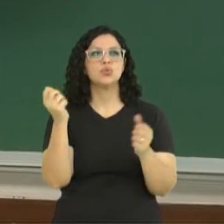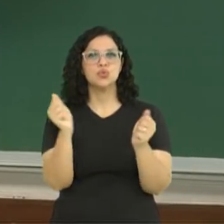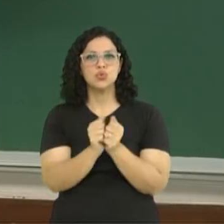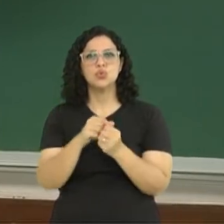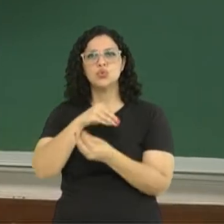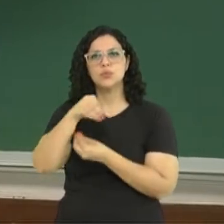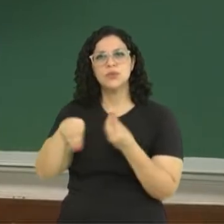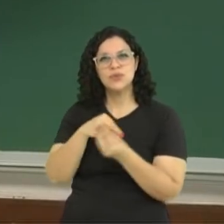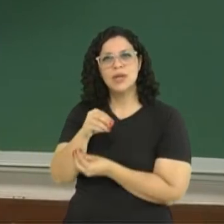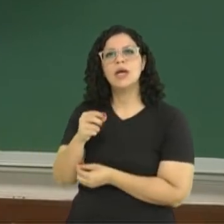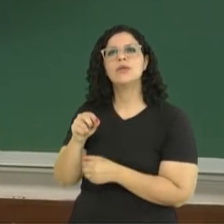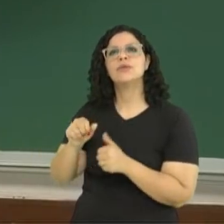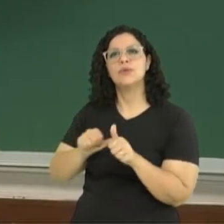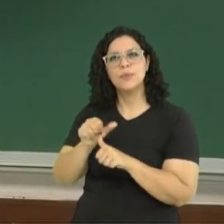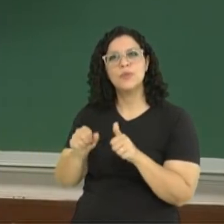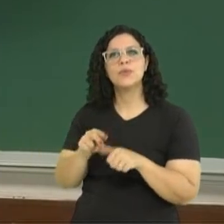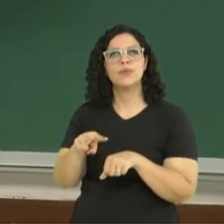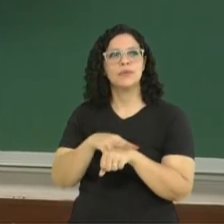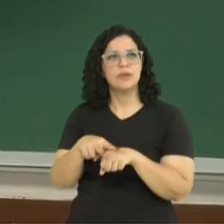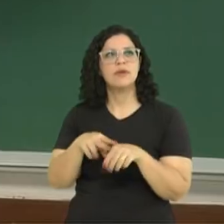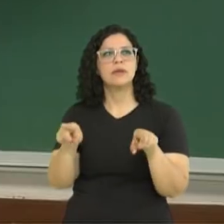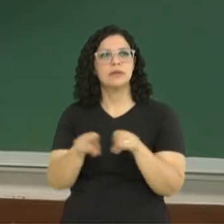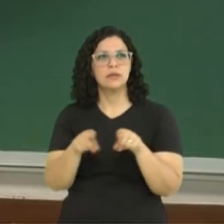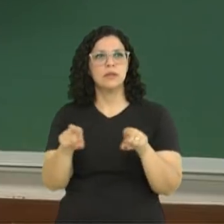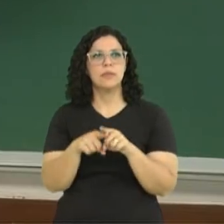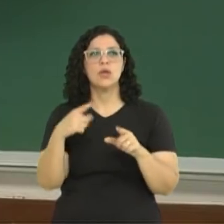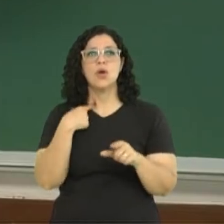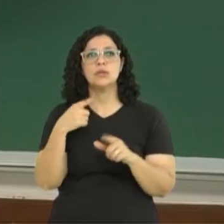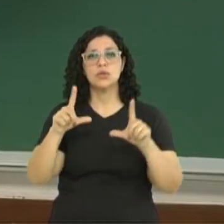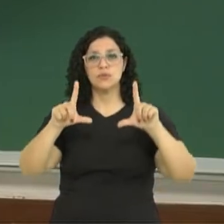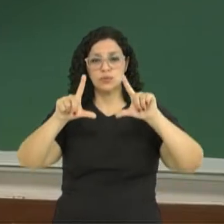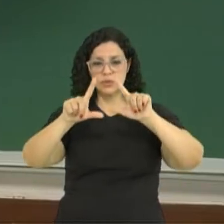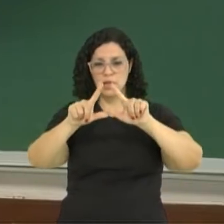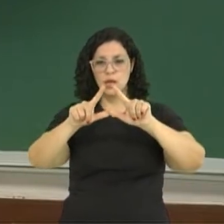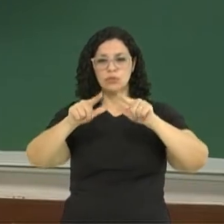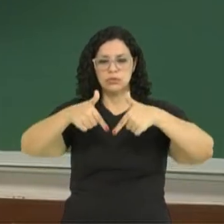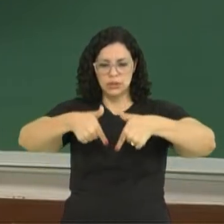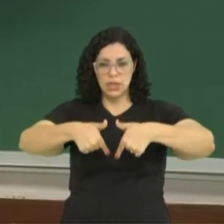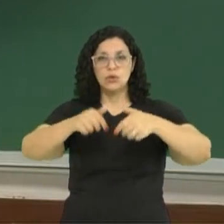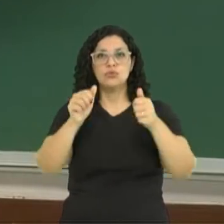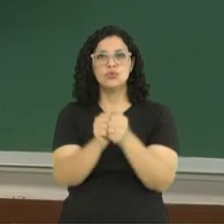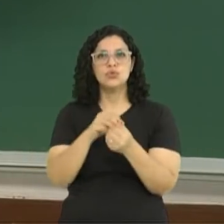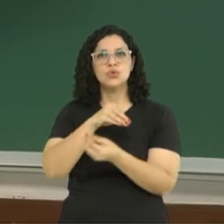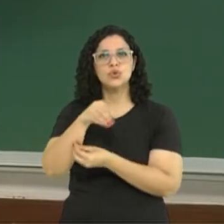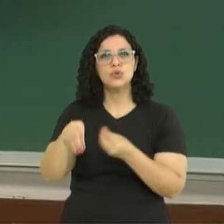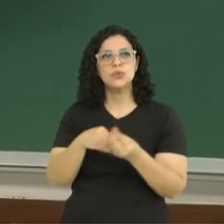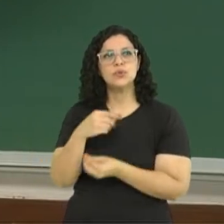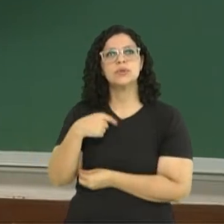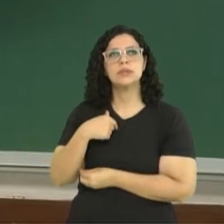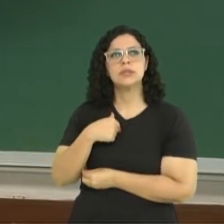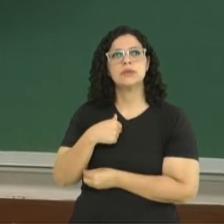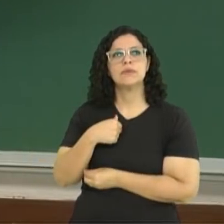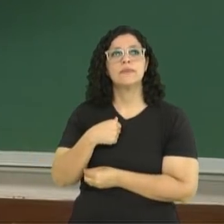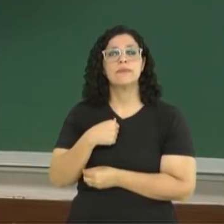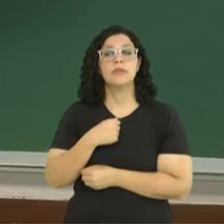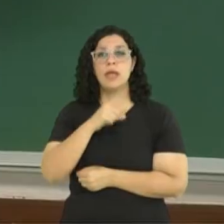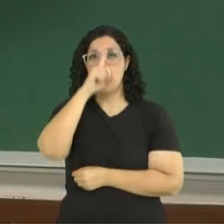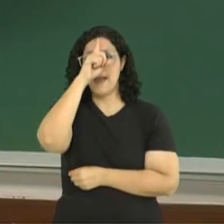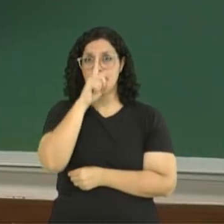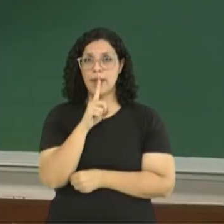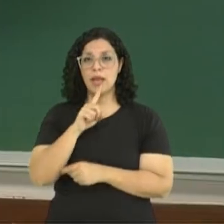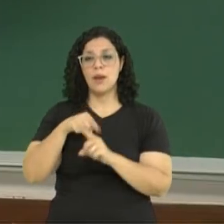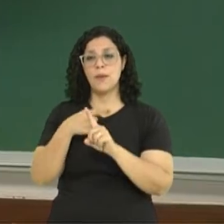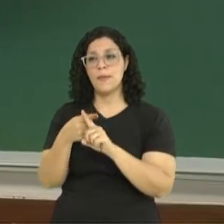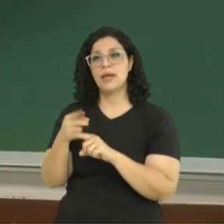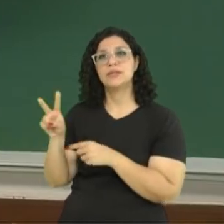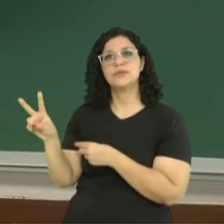verde. Assim, consequentemente, usando esse triângulo grande. Mas quando você usa os dois triângulos juntos, você vai ter um amarelo e um verde. O amarelo é uma cor primária e o